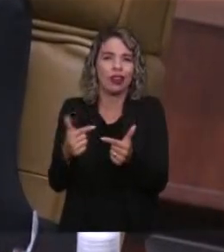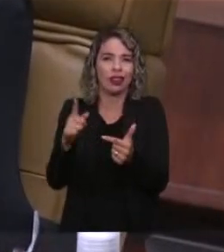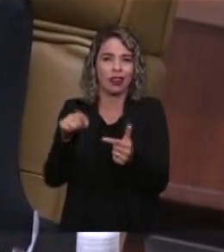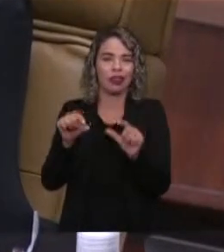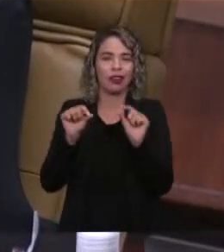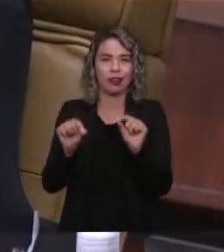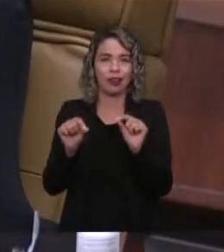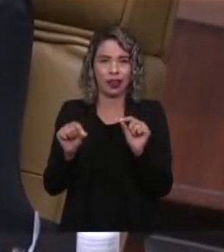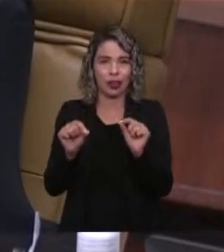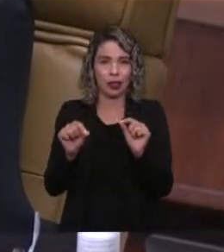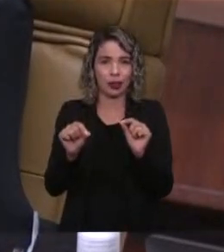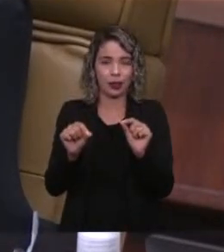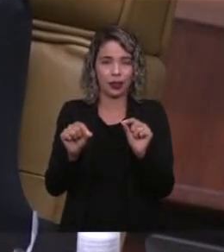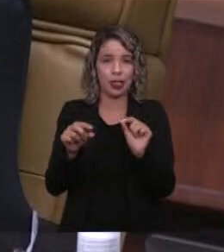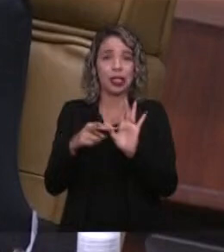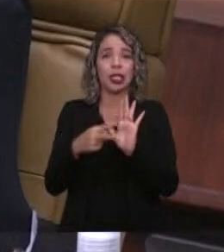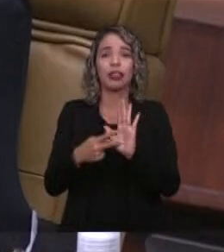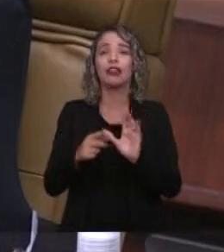corresponde ao estágio